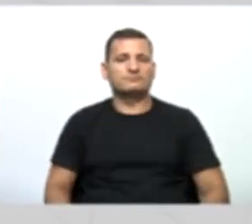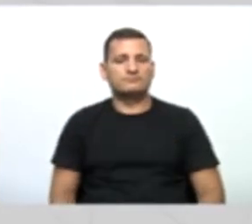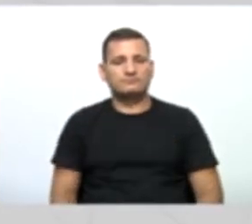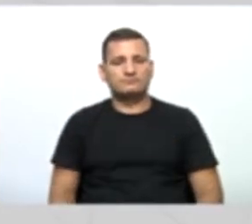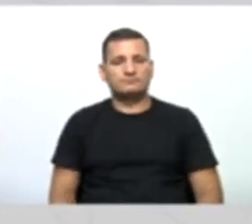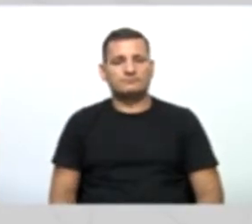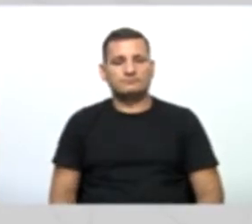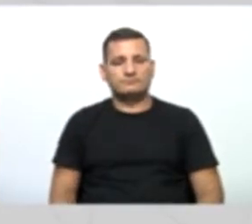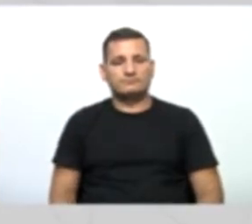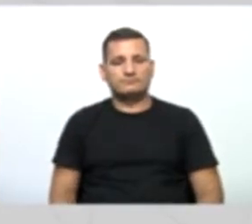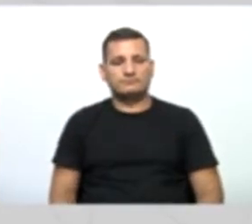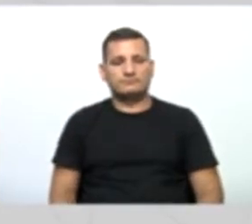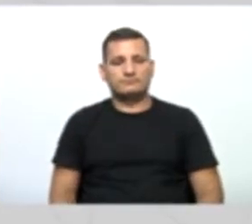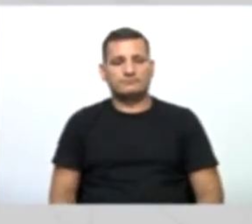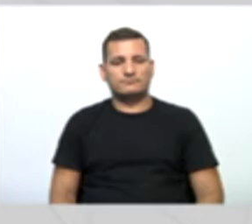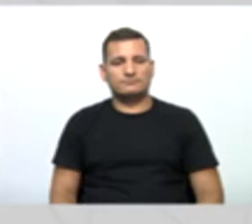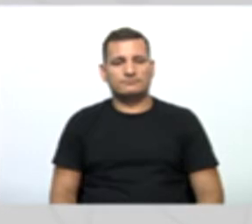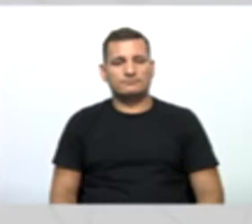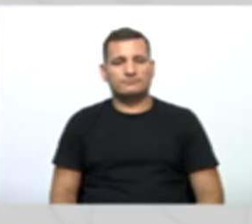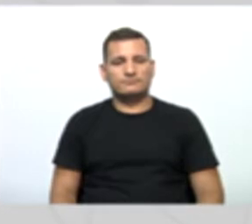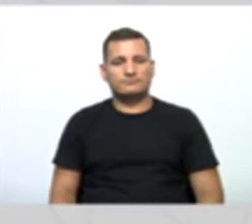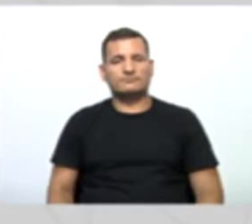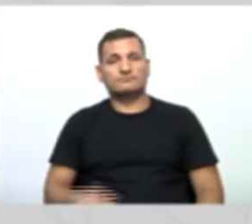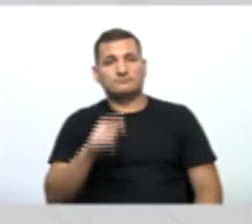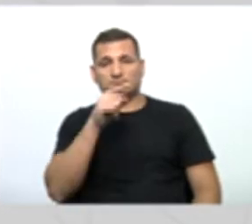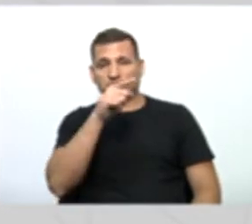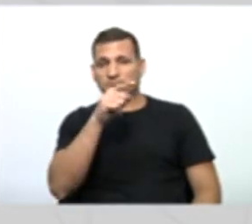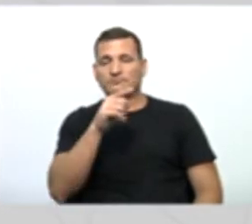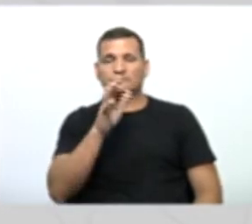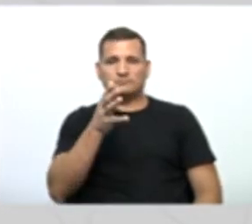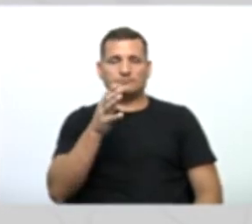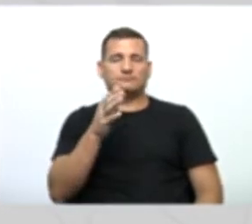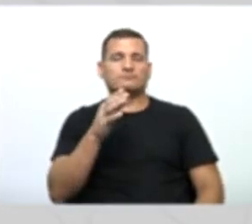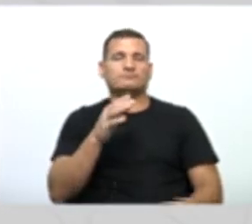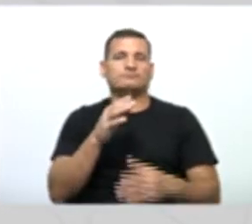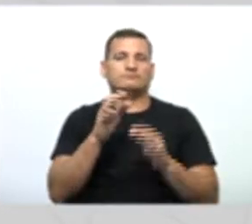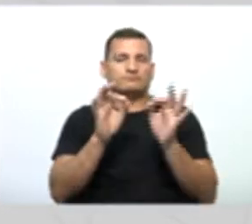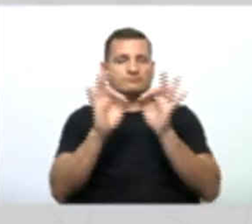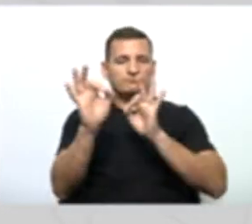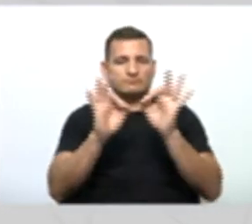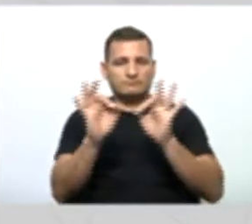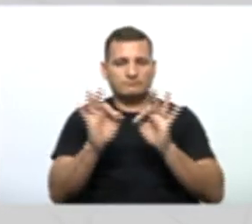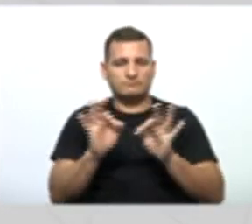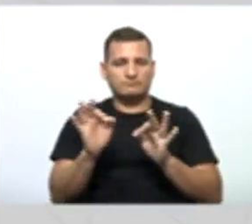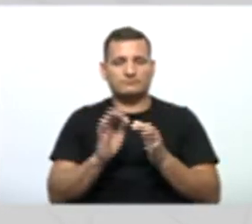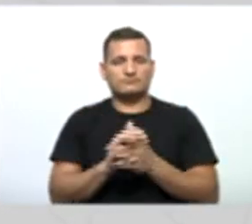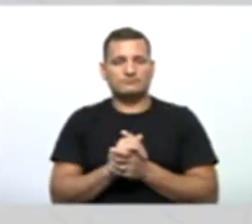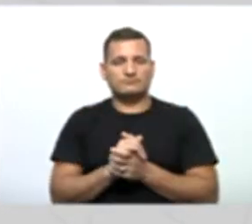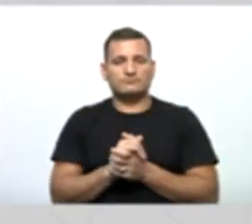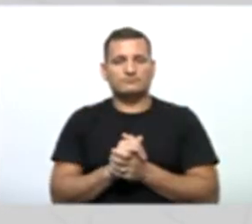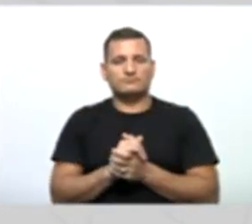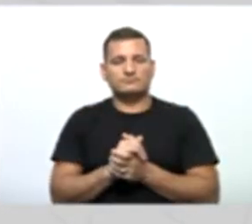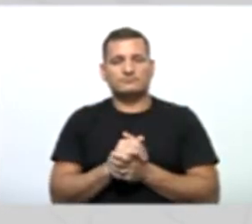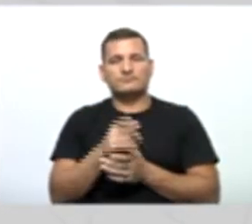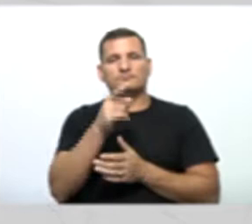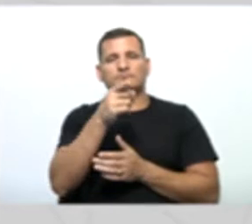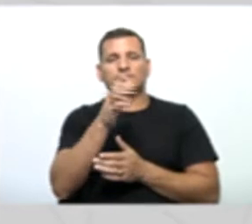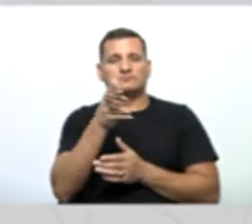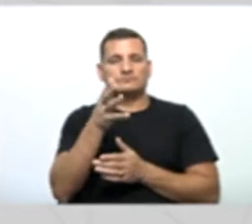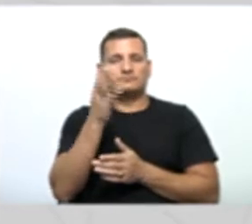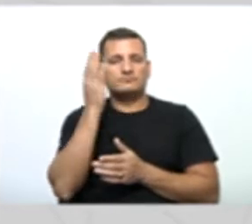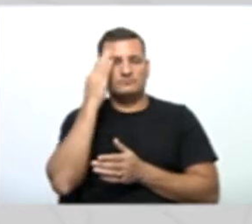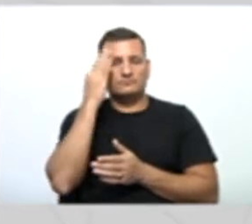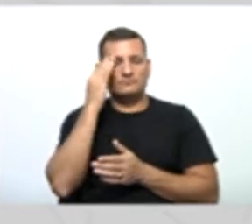Veja bem aqui, ó. Lógico que aí foi aplicado algumas outras informações, mas aqui já dá uma noção, ó,